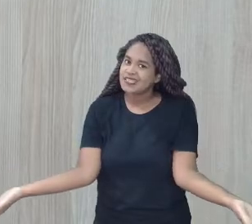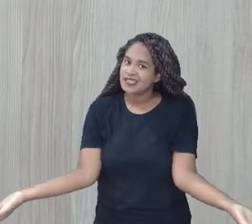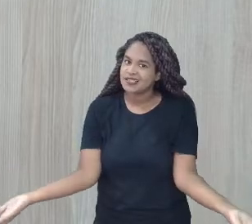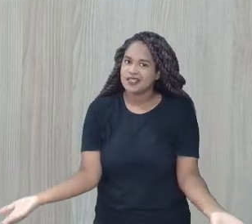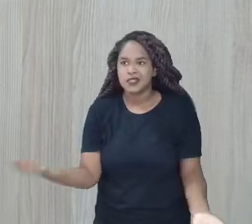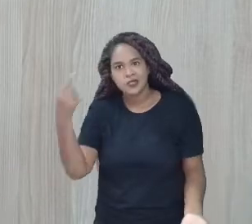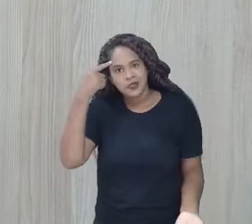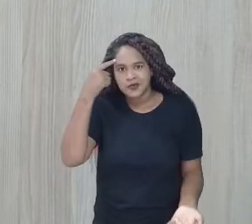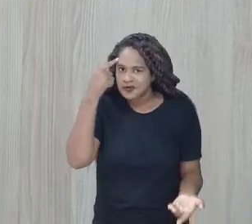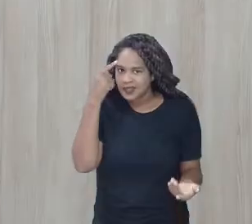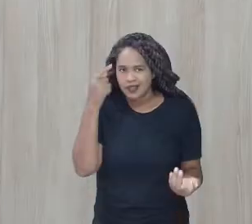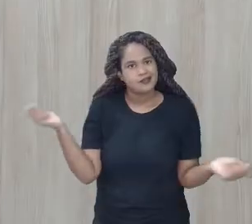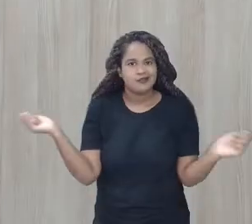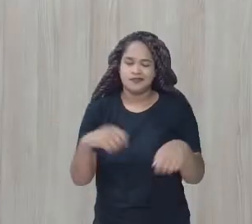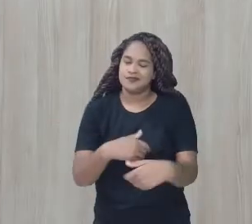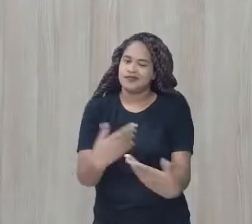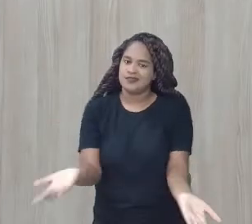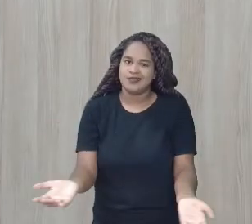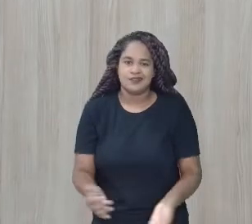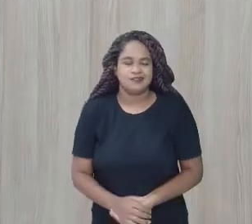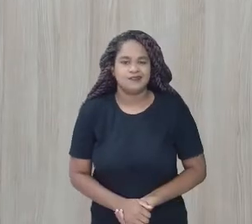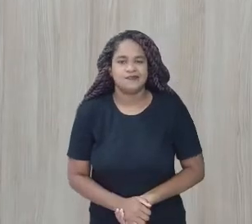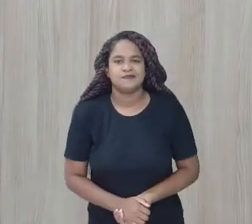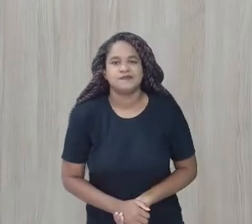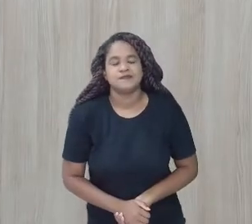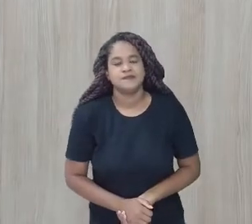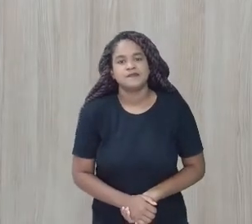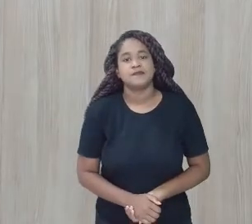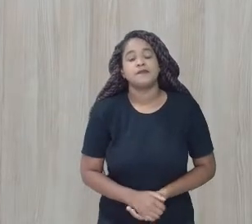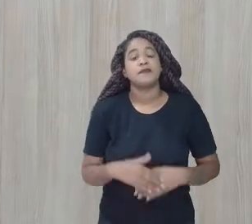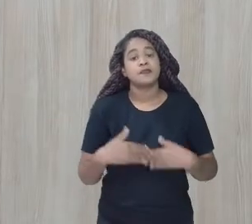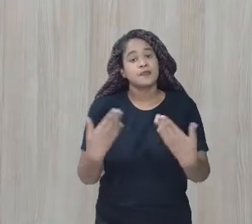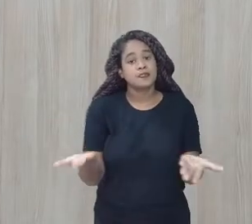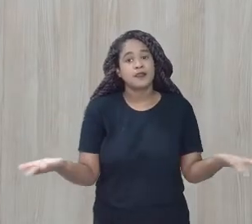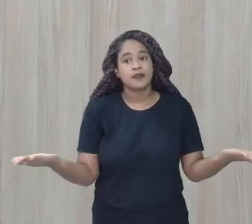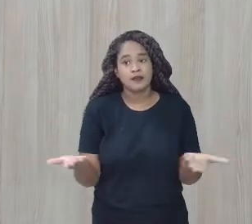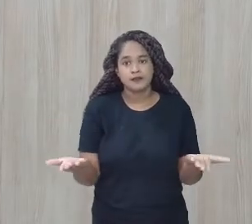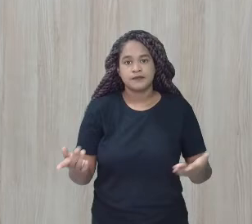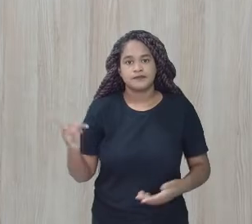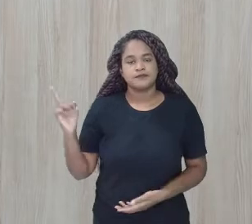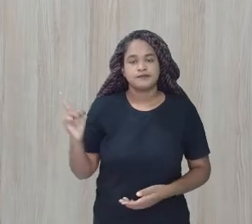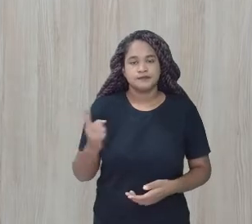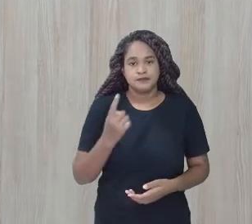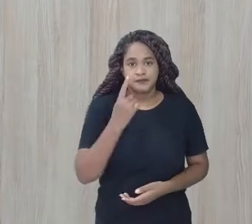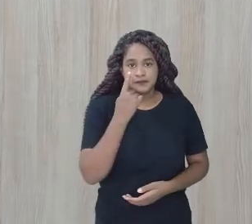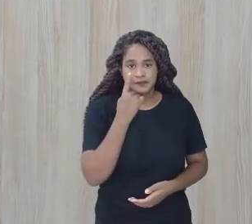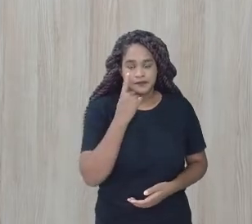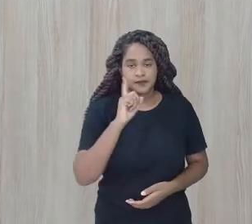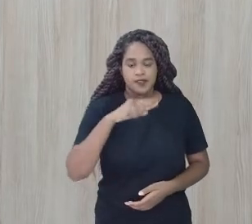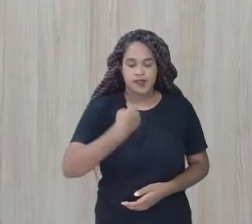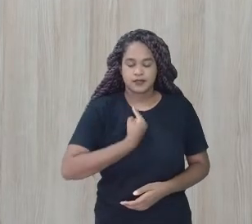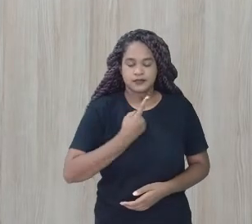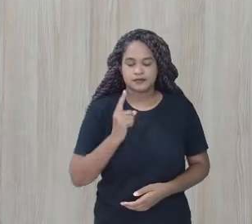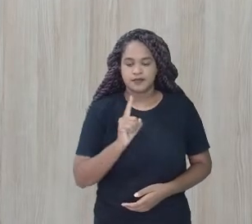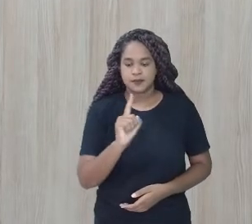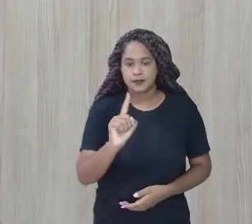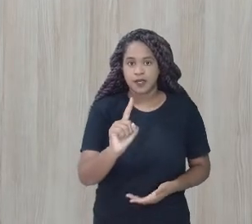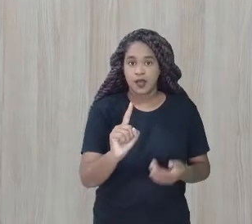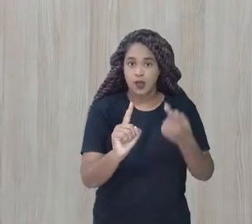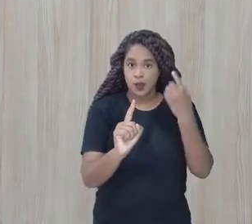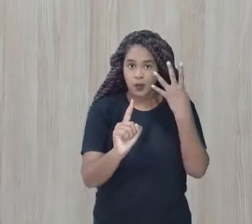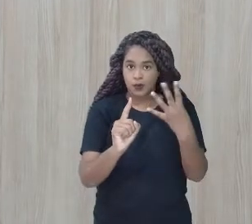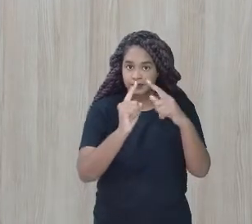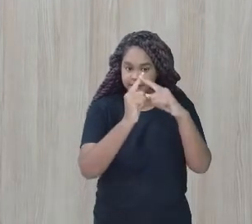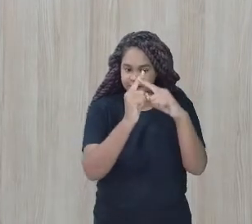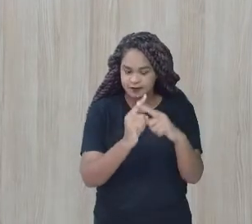ter dúvida. Essa professora é um amor, né, gente? Então, vamos lá. A gente vai avançar aí 4 vezes e vai remover uma pazinha de terra.